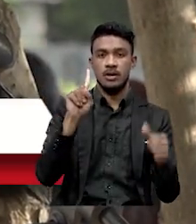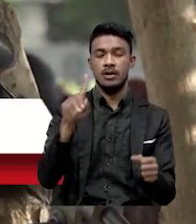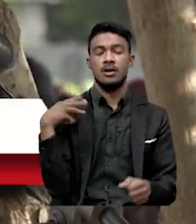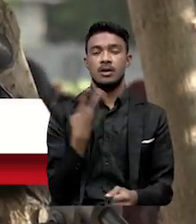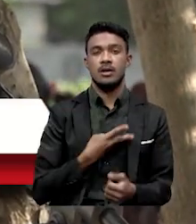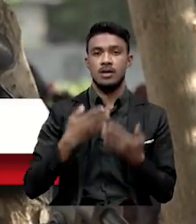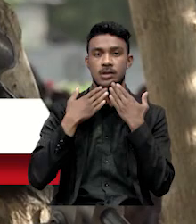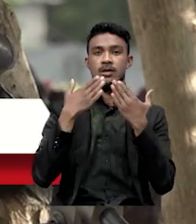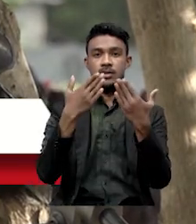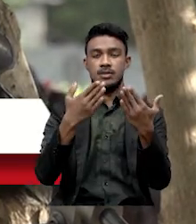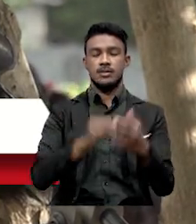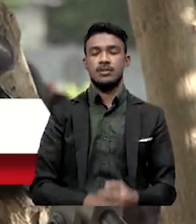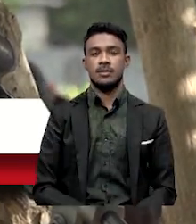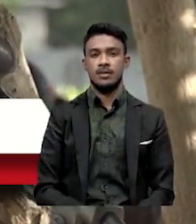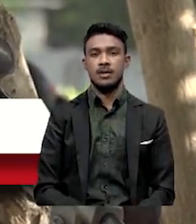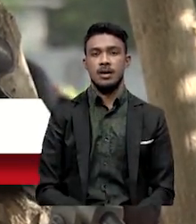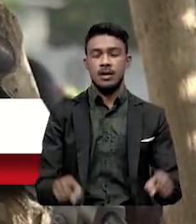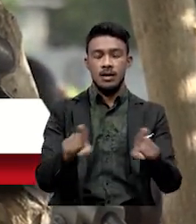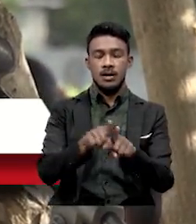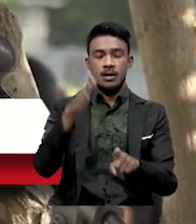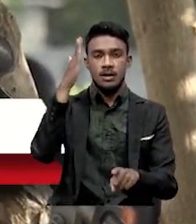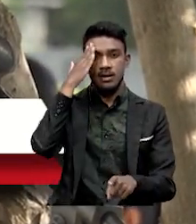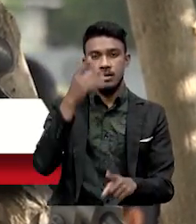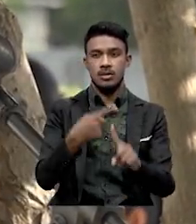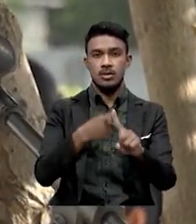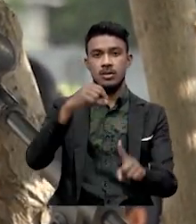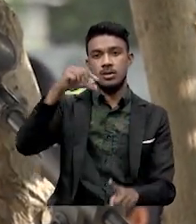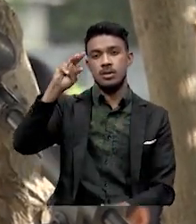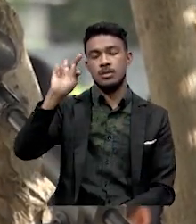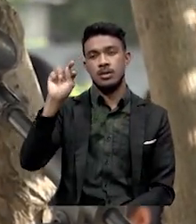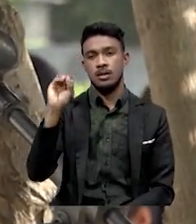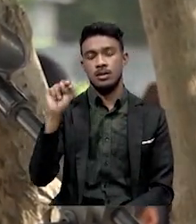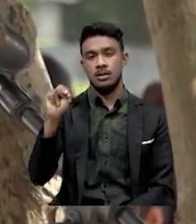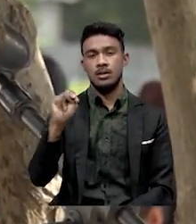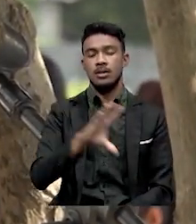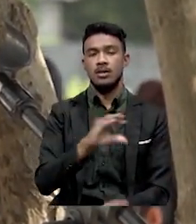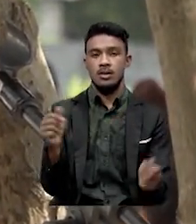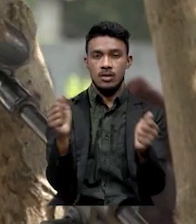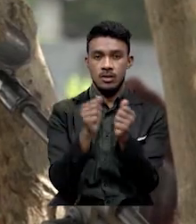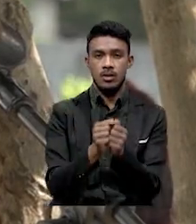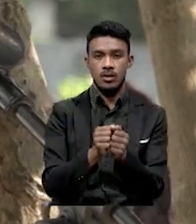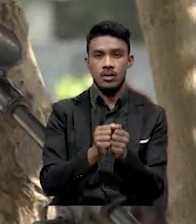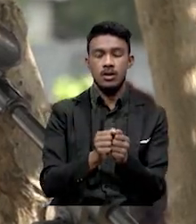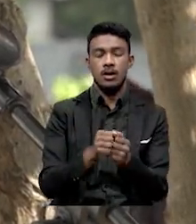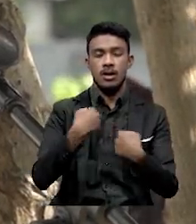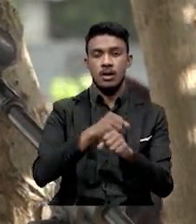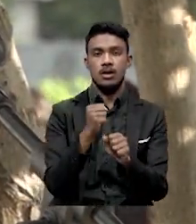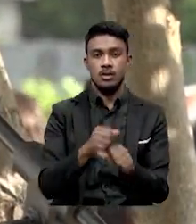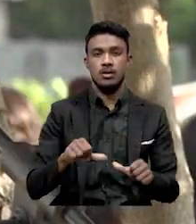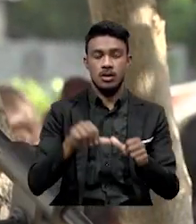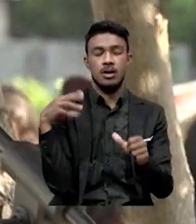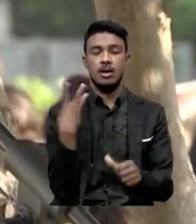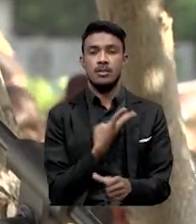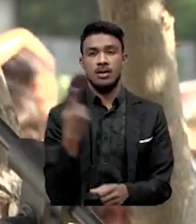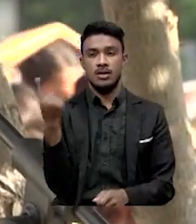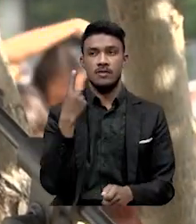dele, parceria na parte do GMN, provincial de Belém, lá o Rio. E aqui no jogo de Belão, a minha parte é a pele